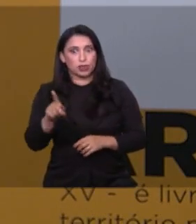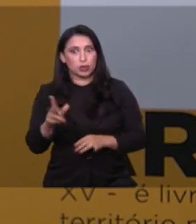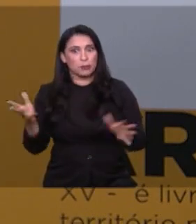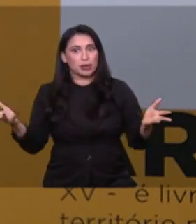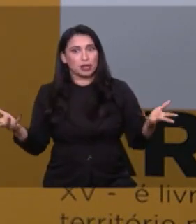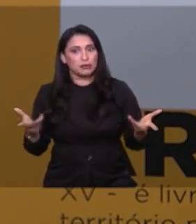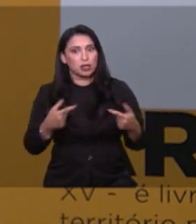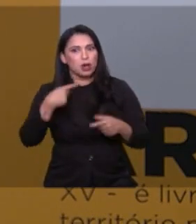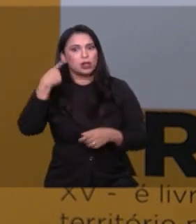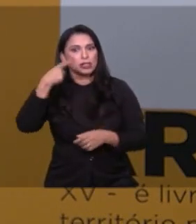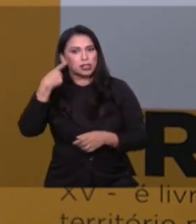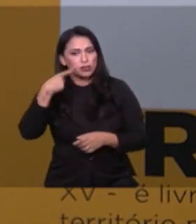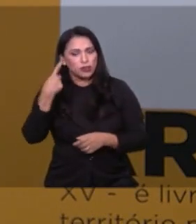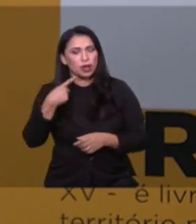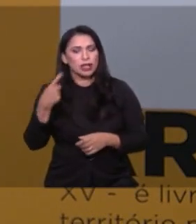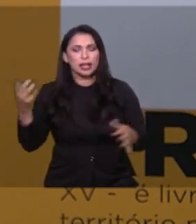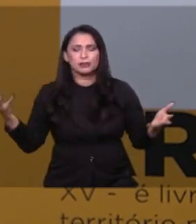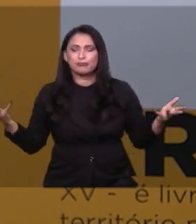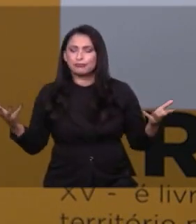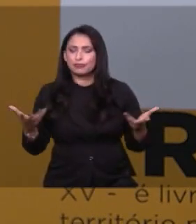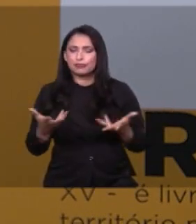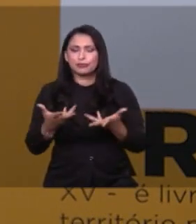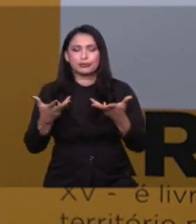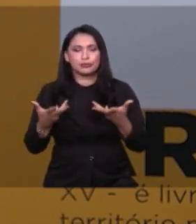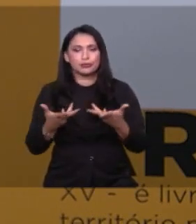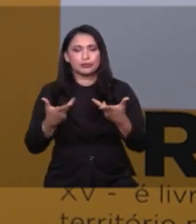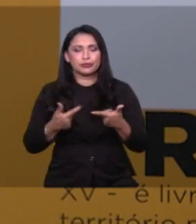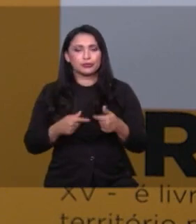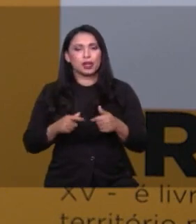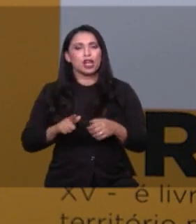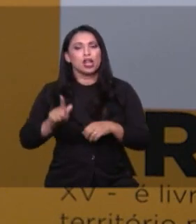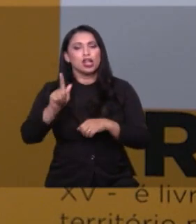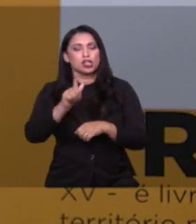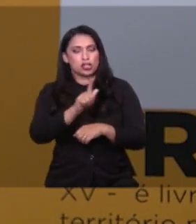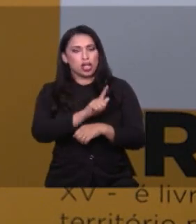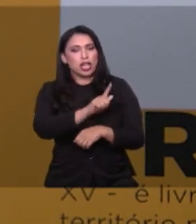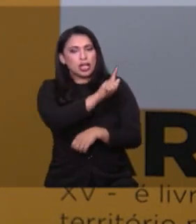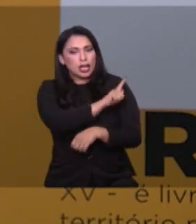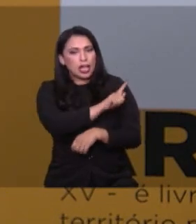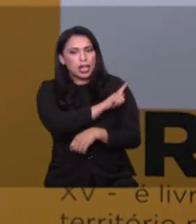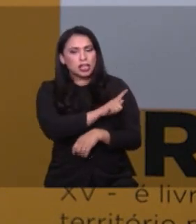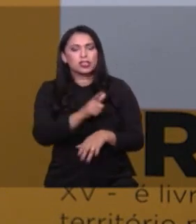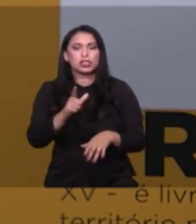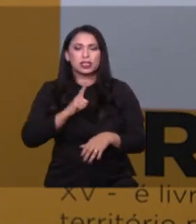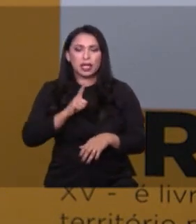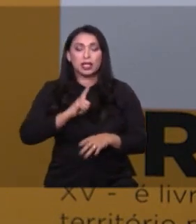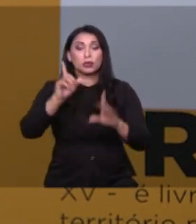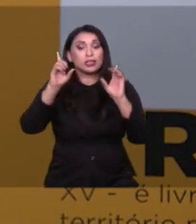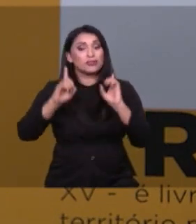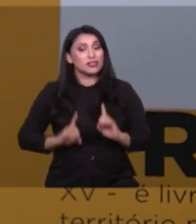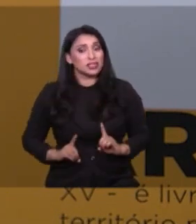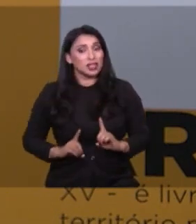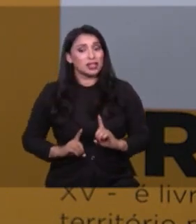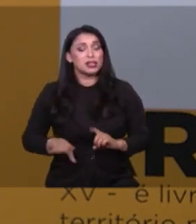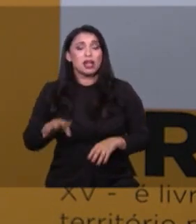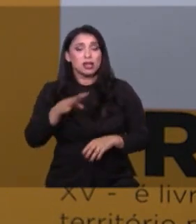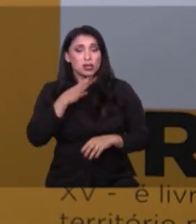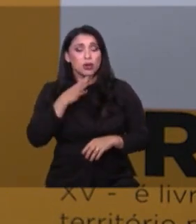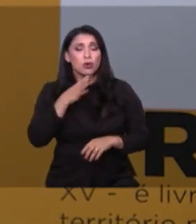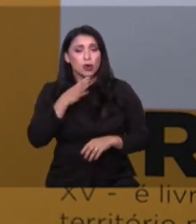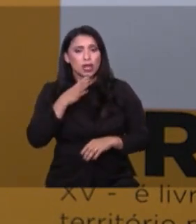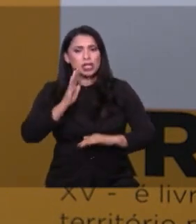excelente advogado, excelente gerente, pessoa com deficiência, tem tudo. E eu conheço pessoa com